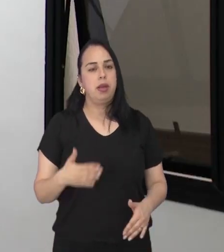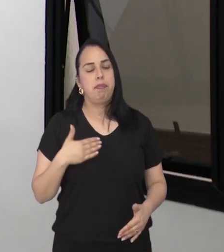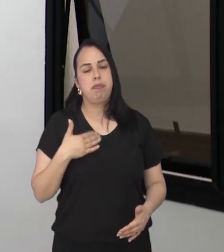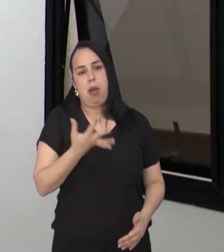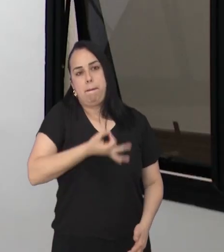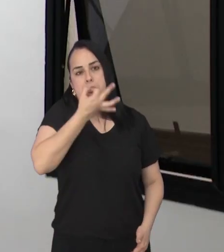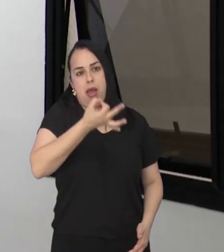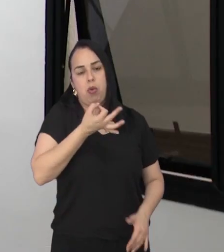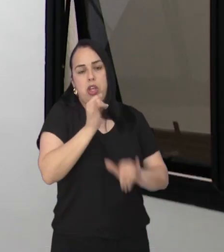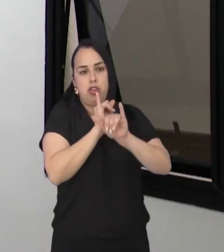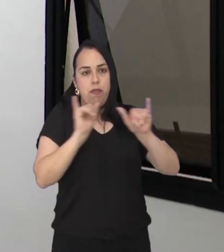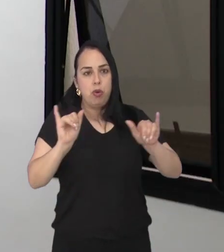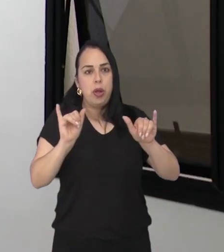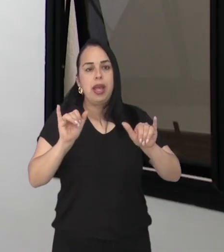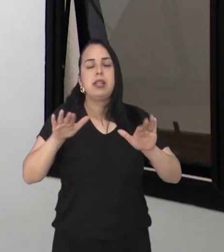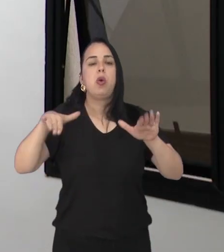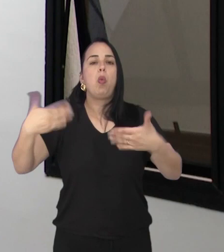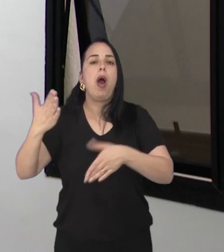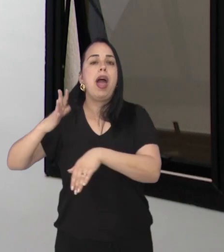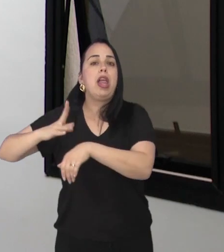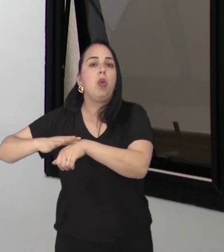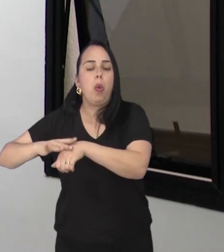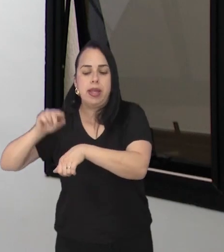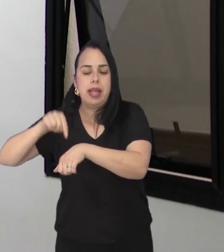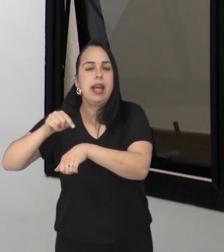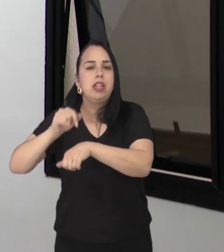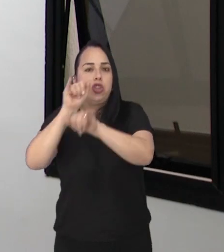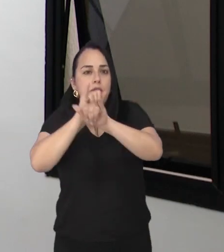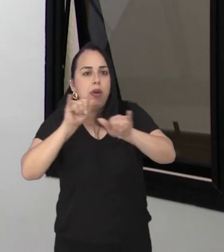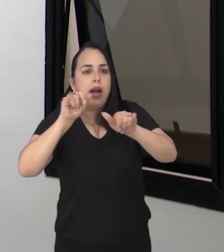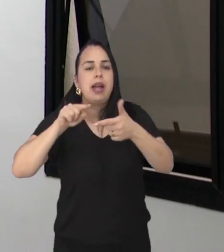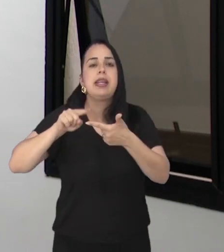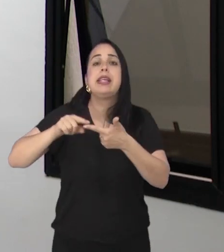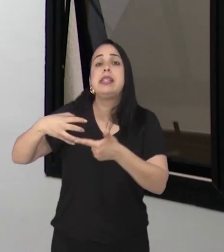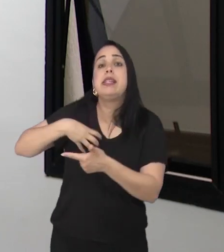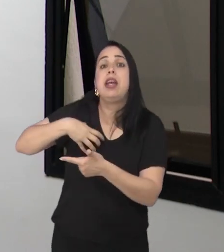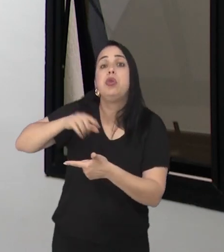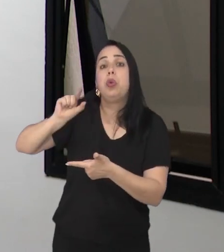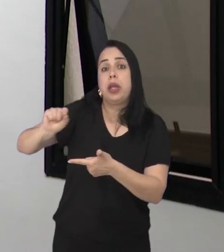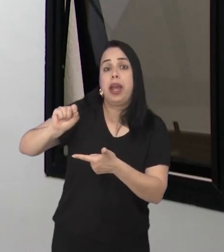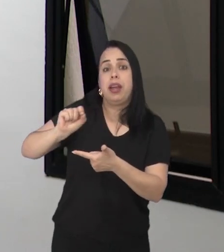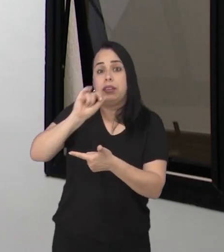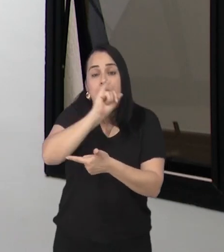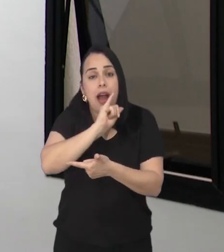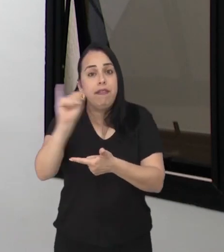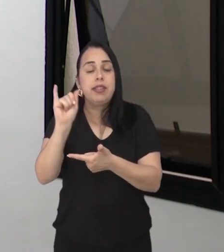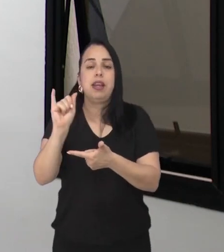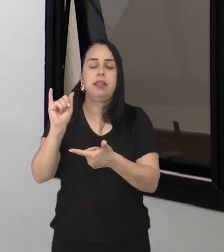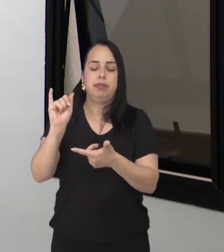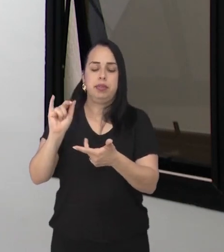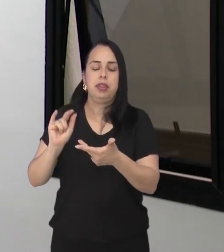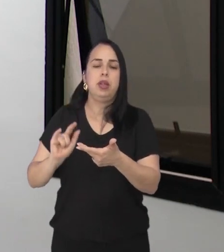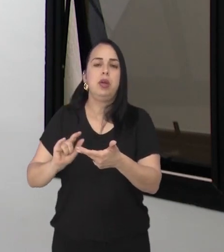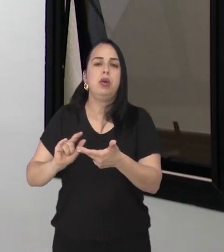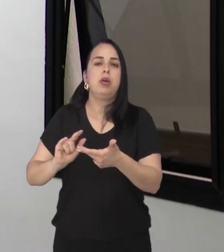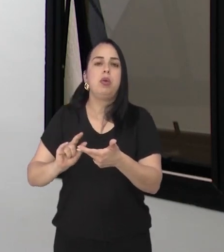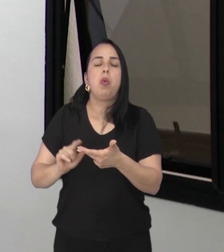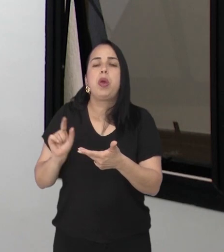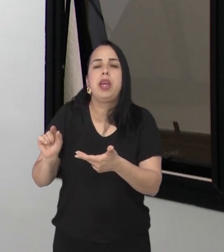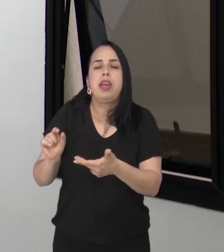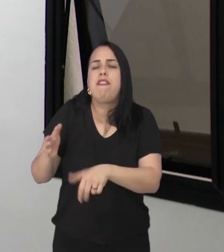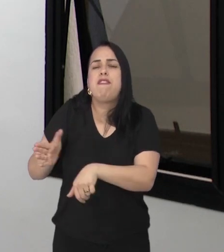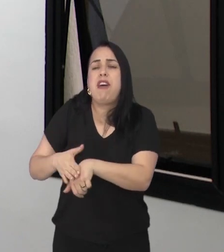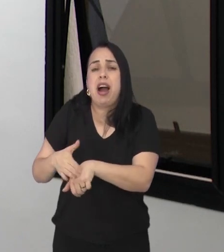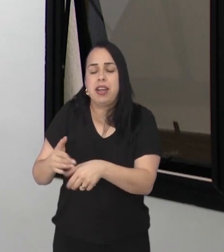que a divulgação da doença, divulgarmos a doença, divulgarmos o sintoma da distrofia muscular, os sinais